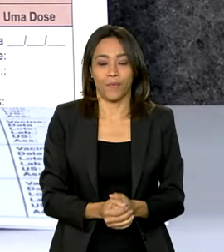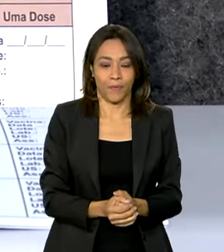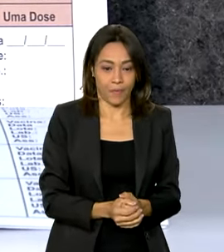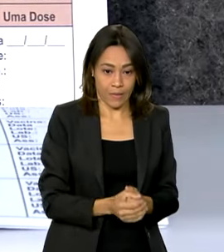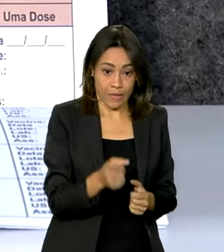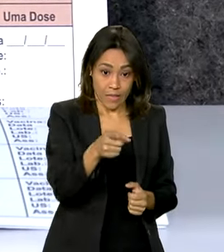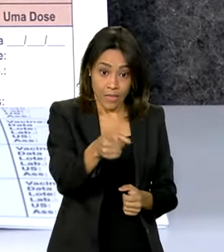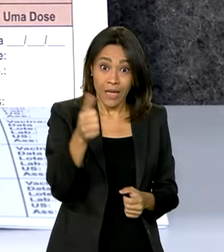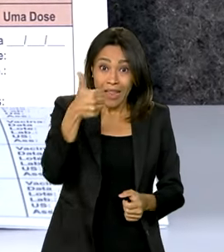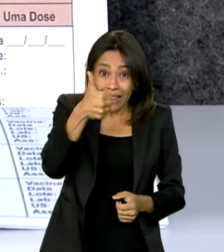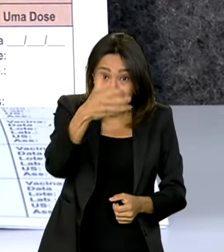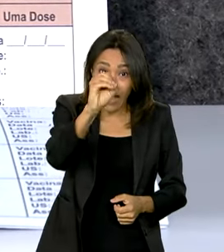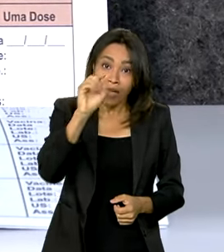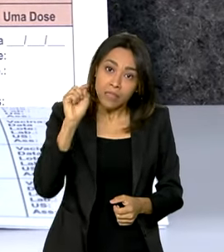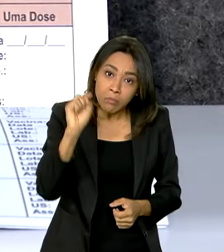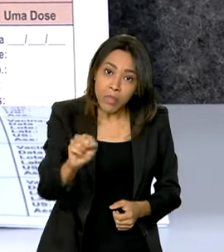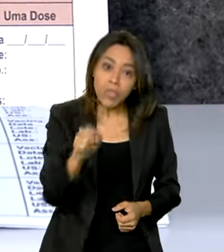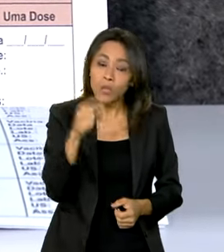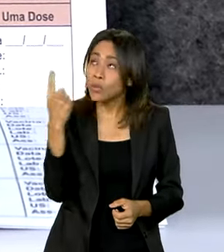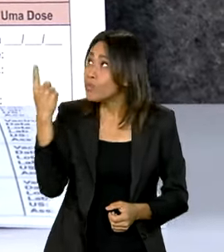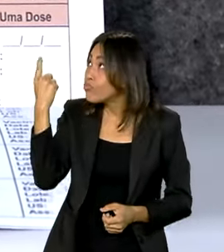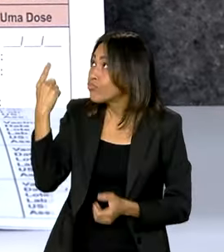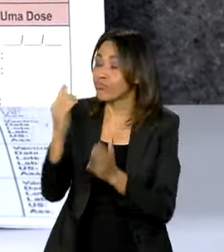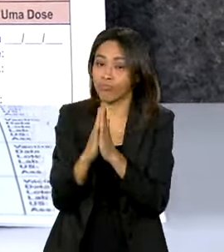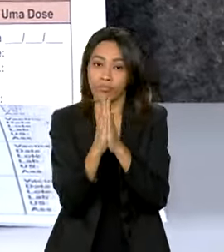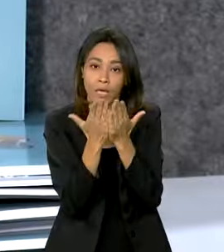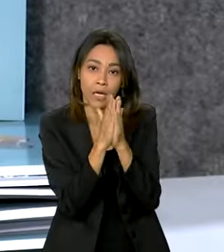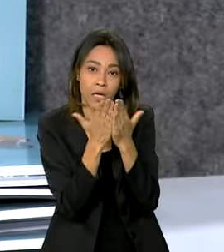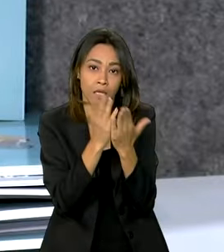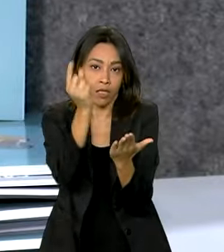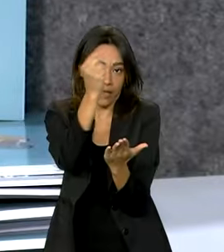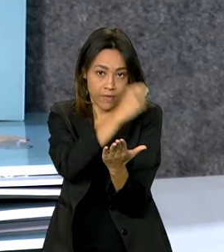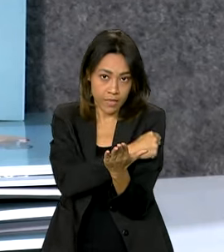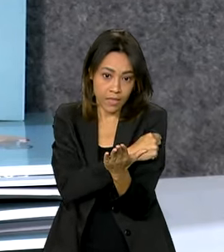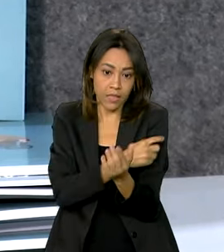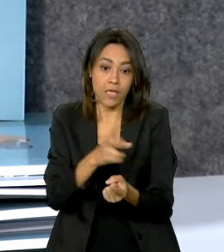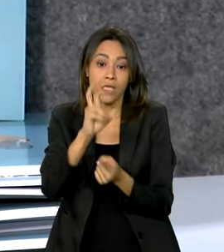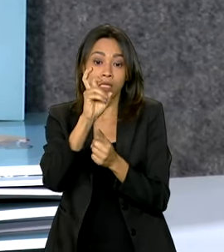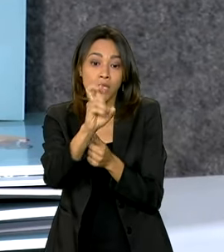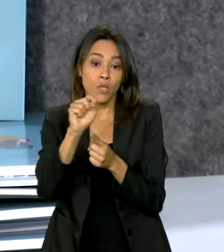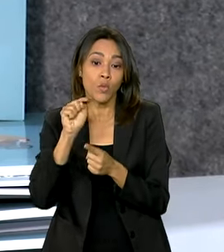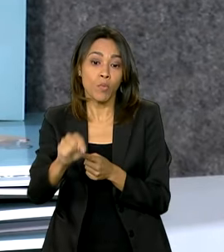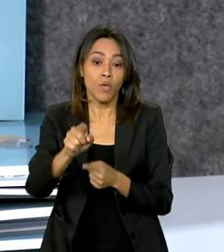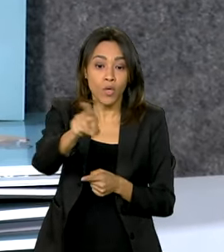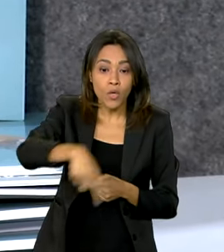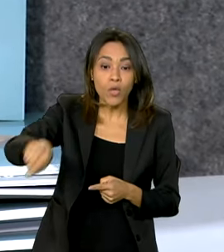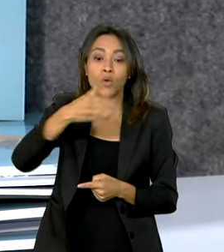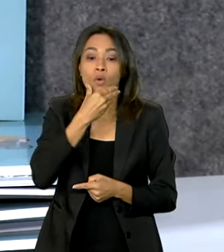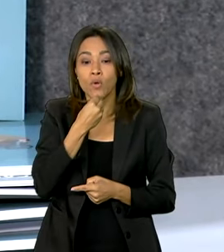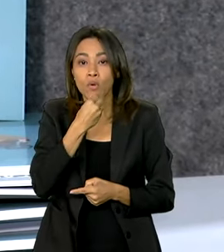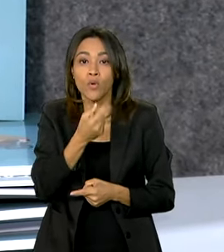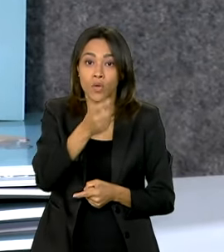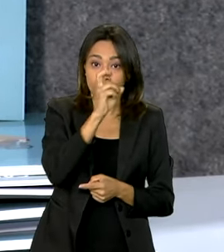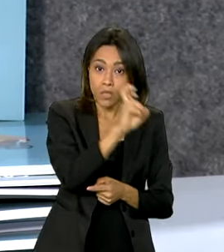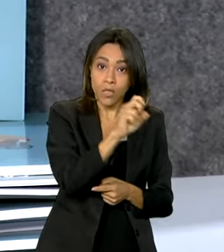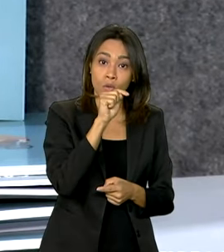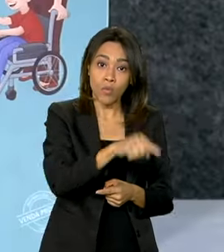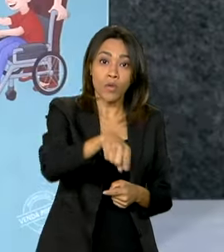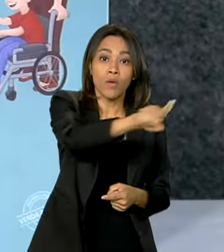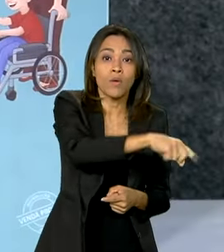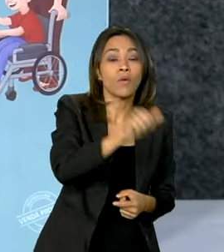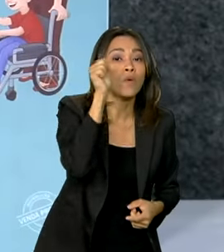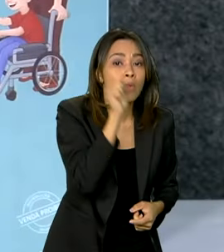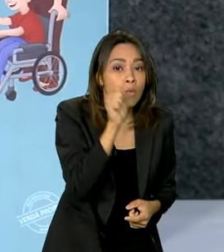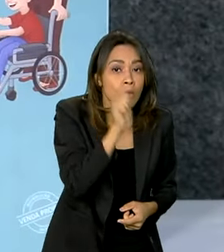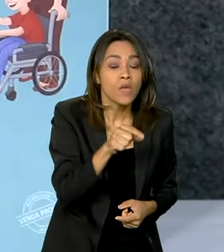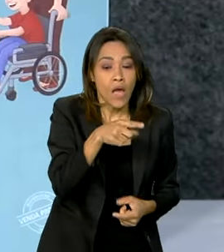São mais 10 mil unidades da caderneta da criança, 5 mil para meninos e 5 mil para meninas, que